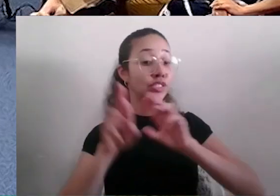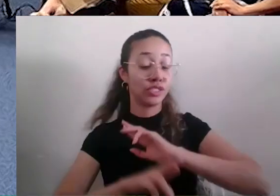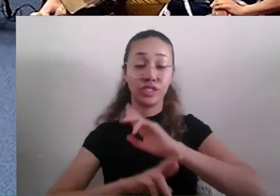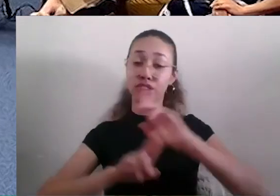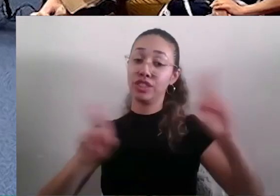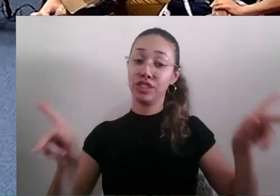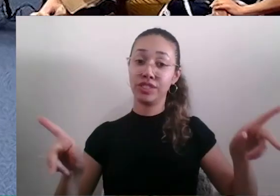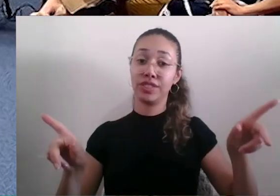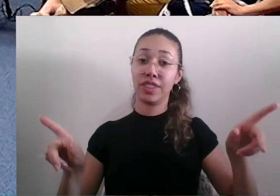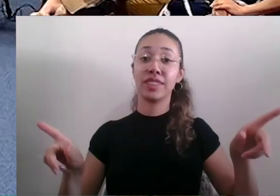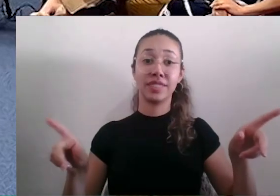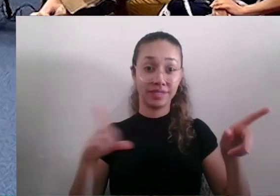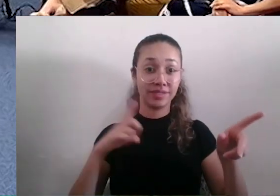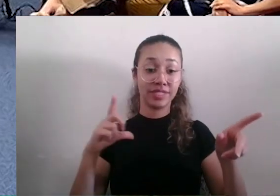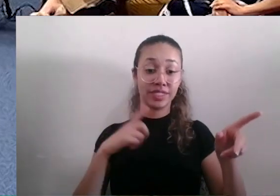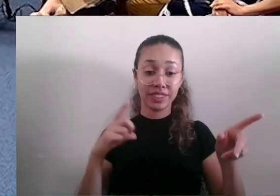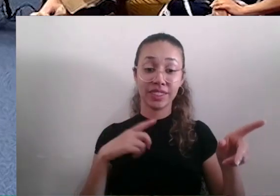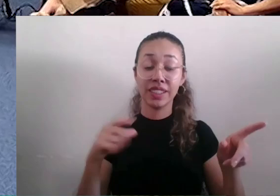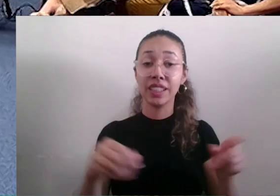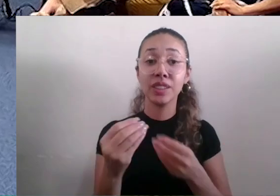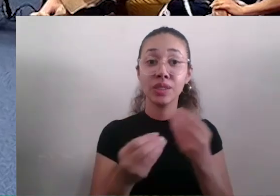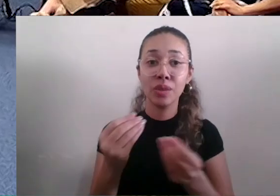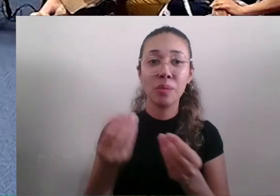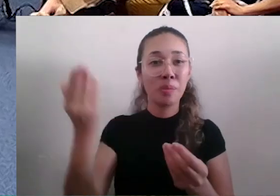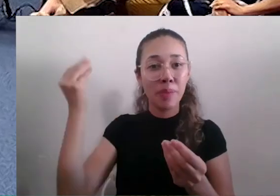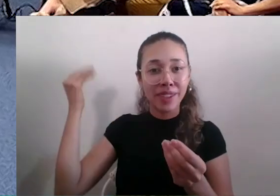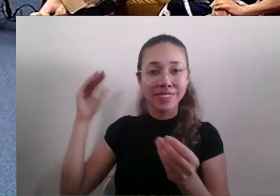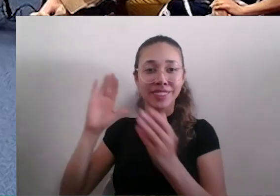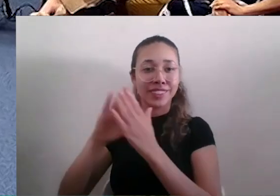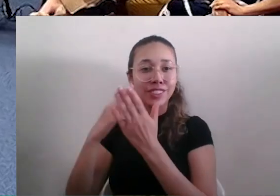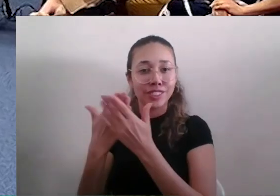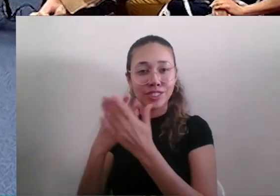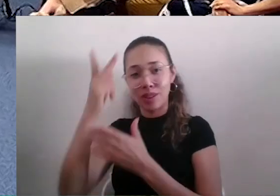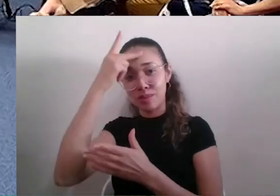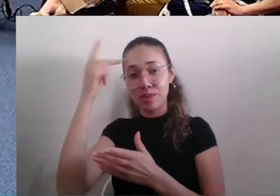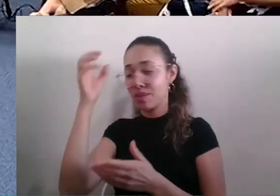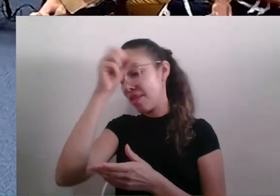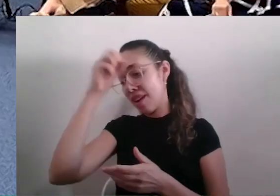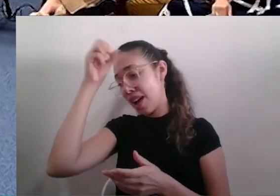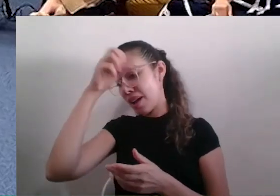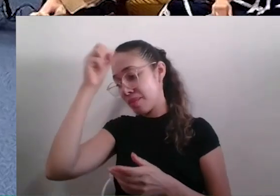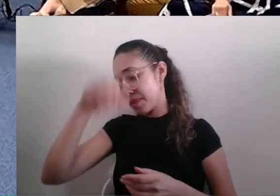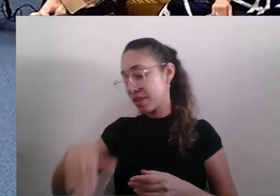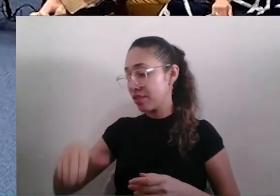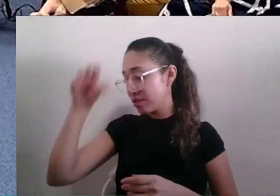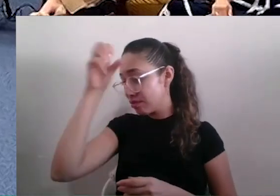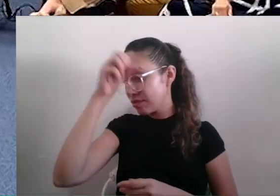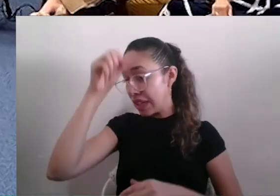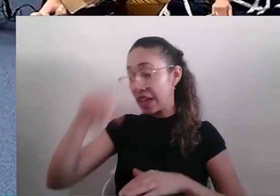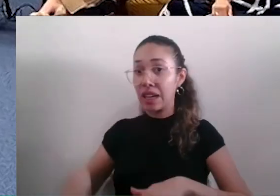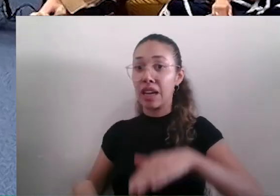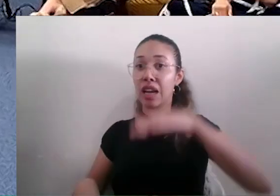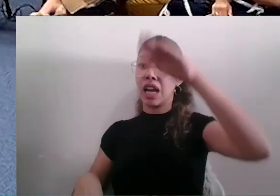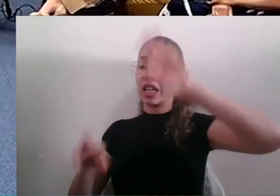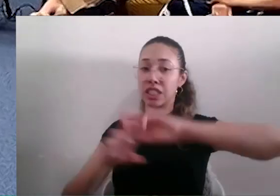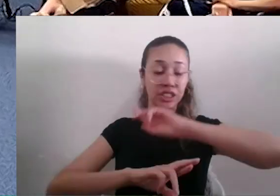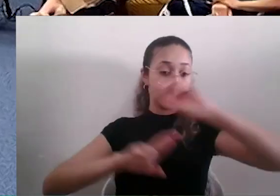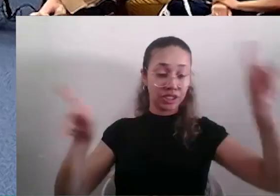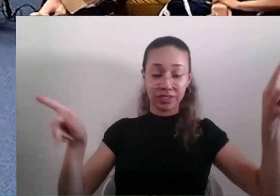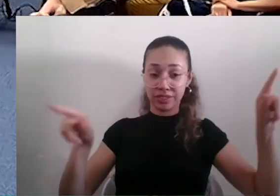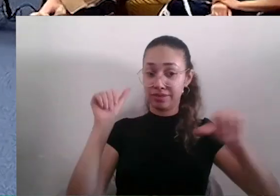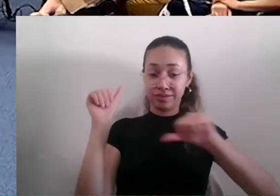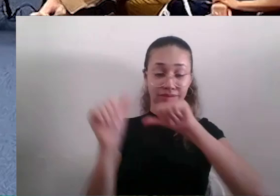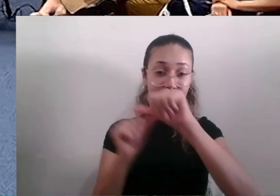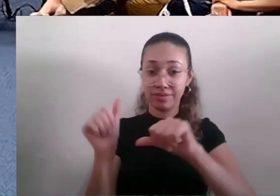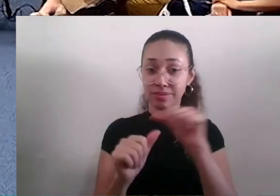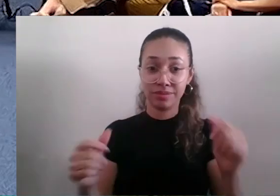eh aprendeu a história do Brasil na escola né como se você pegasse aquela mesma coisa que a gente aprendeu na escola e fizesse assim Vupt E aí